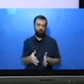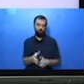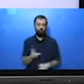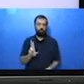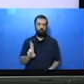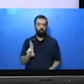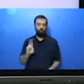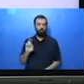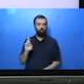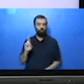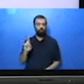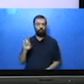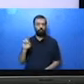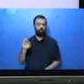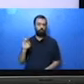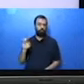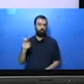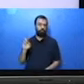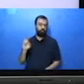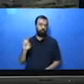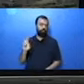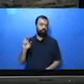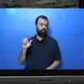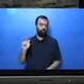Uruguai e Paraná.